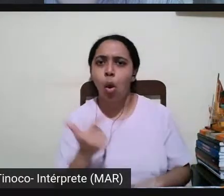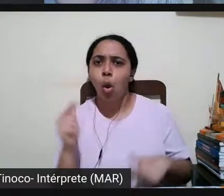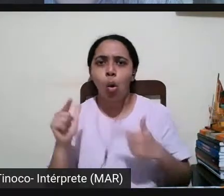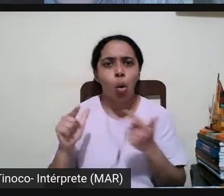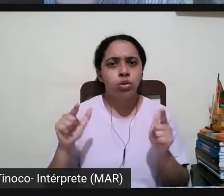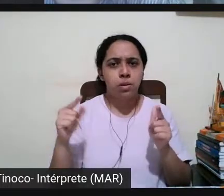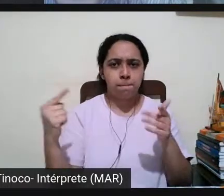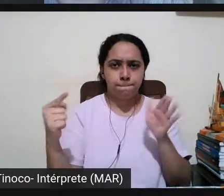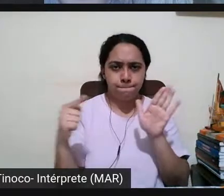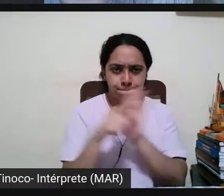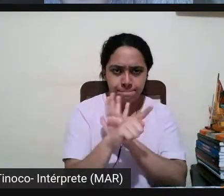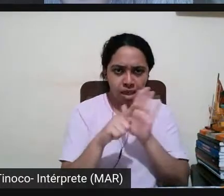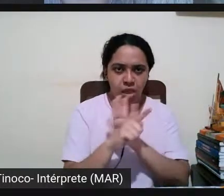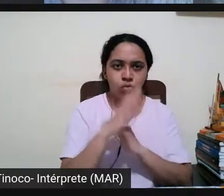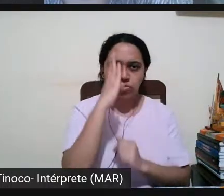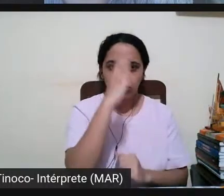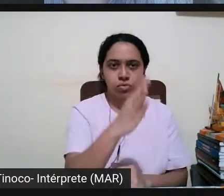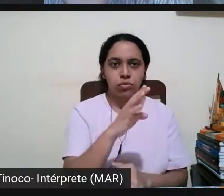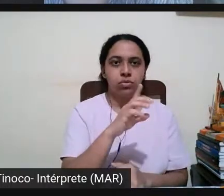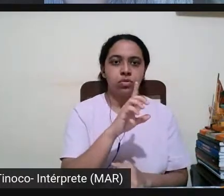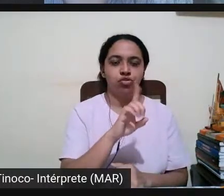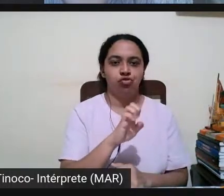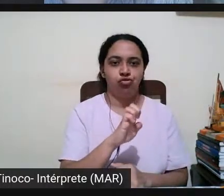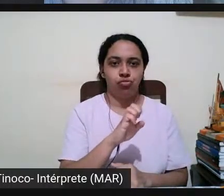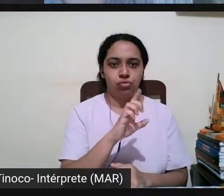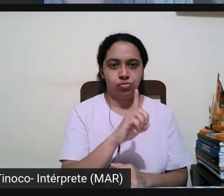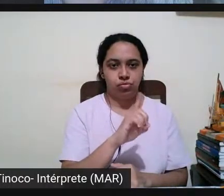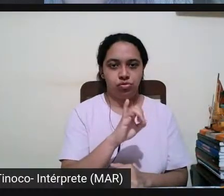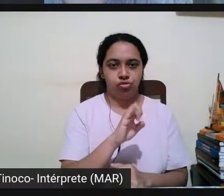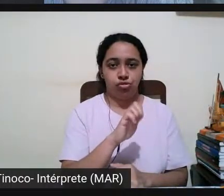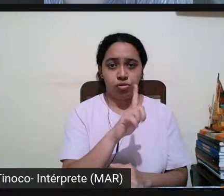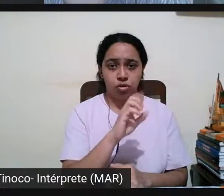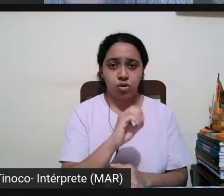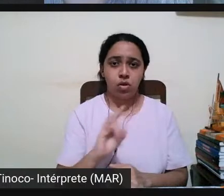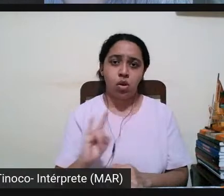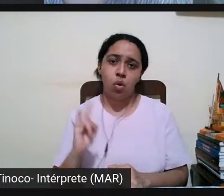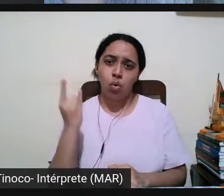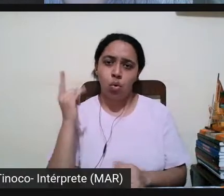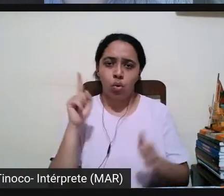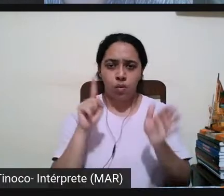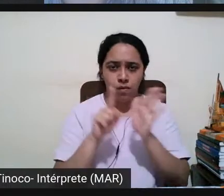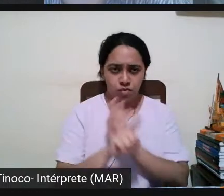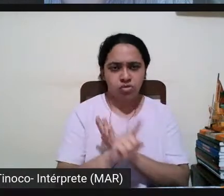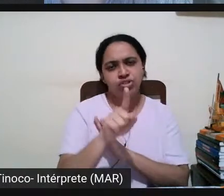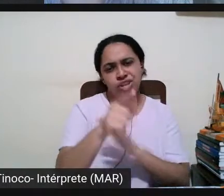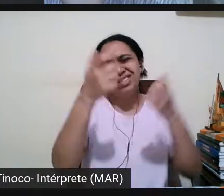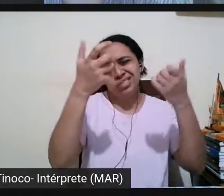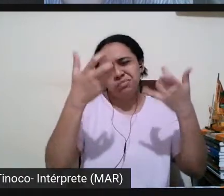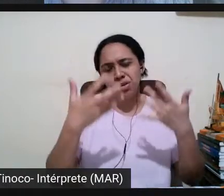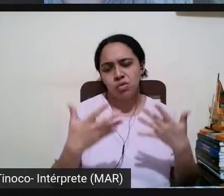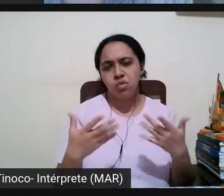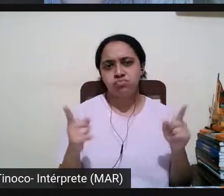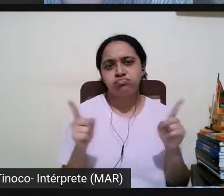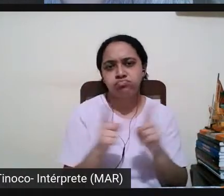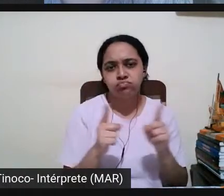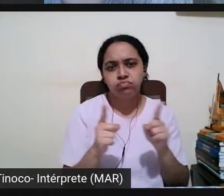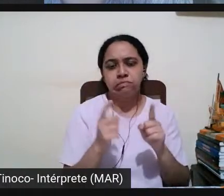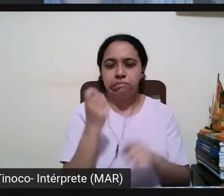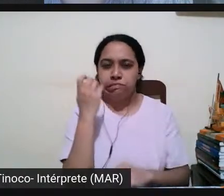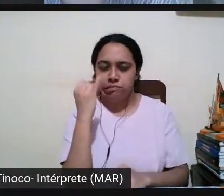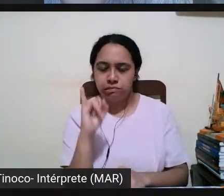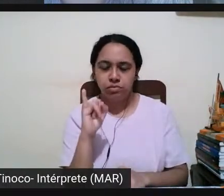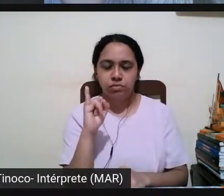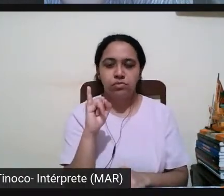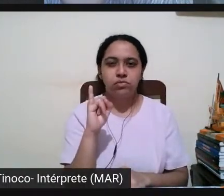alguma pergunta aí para o professor Diego a última pergunta se ele já falou um pouco né sobre era cio se